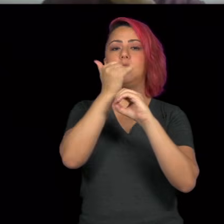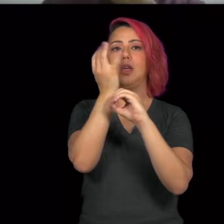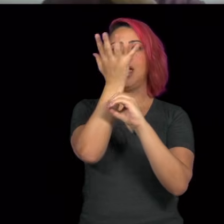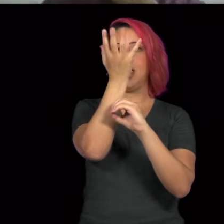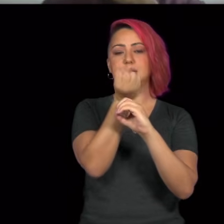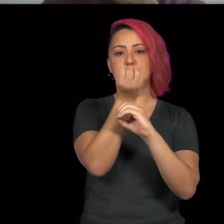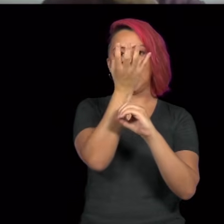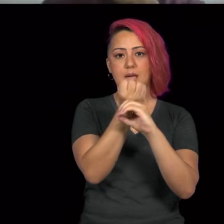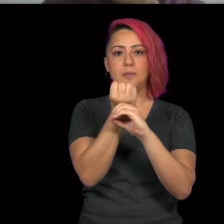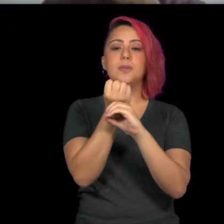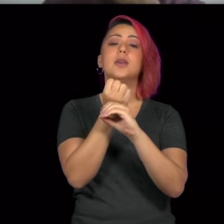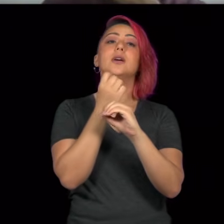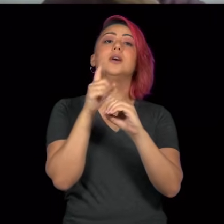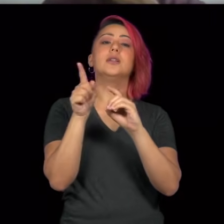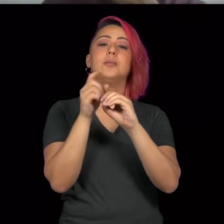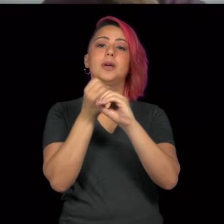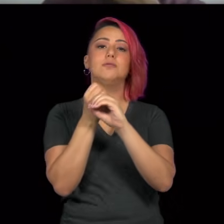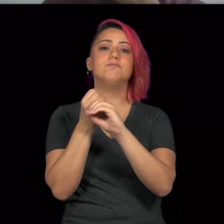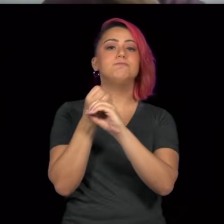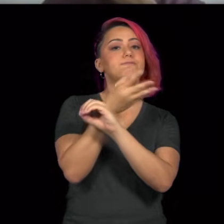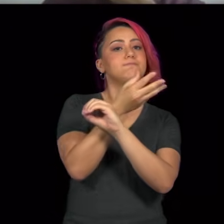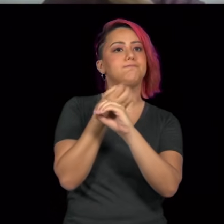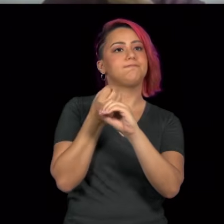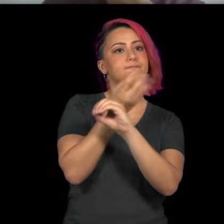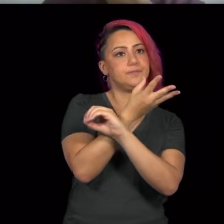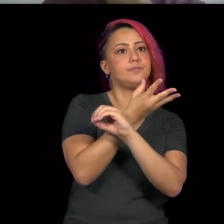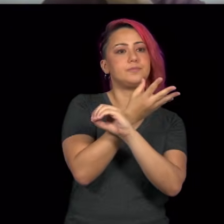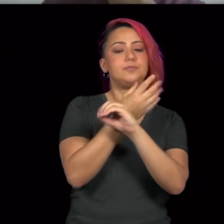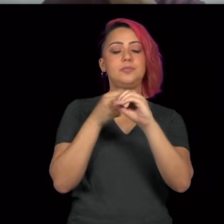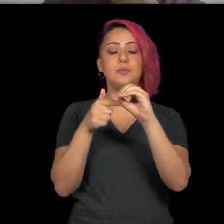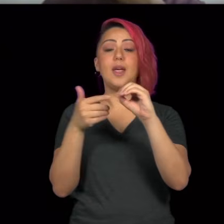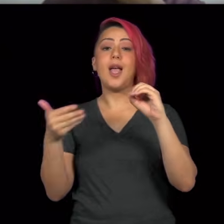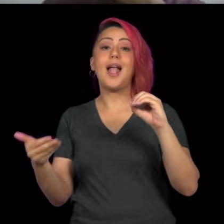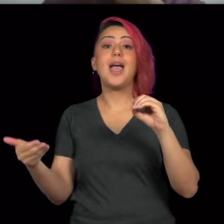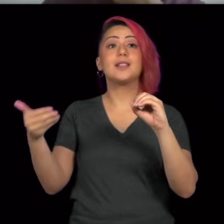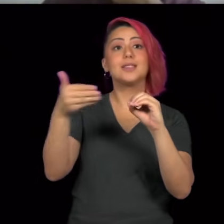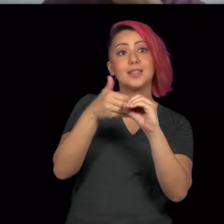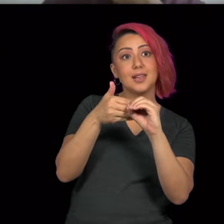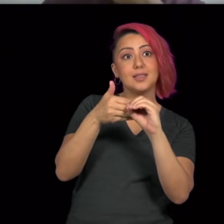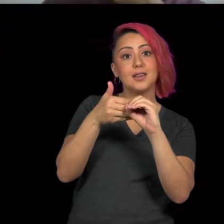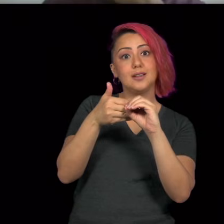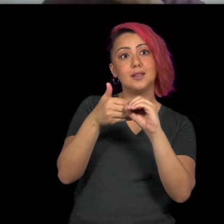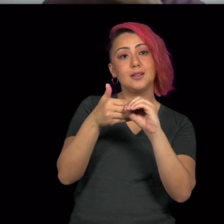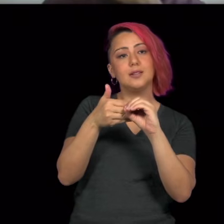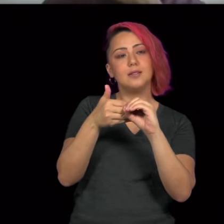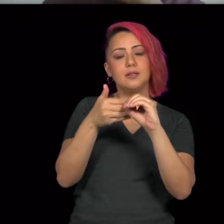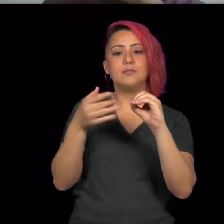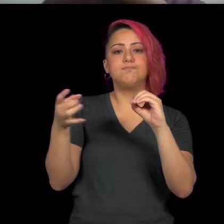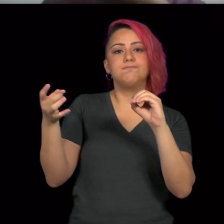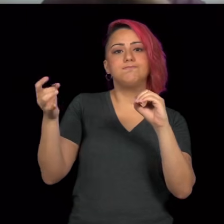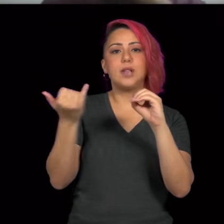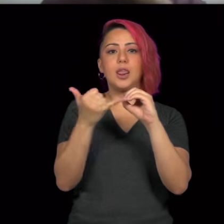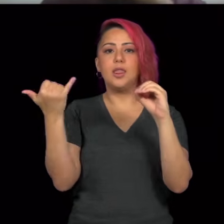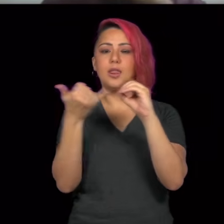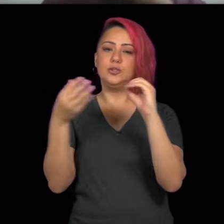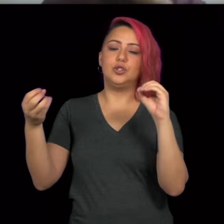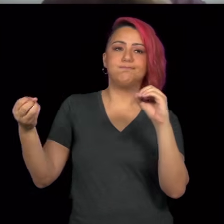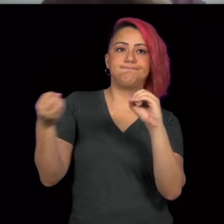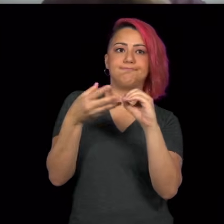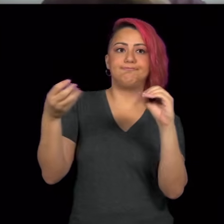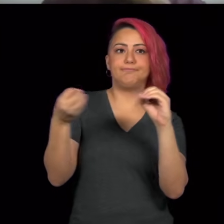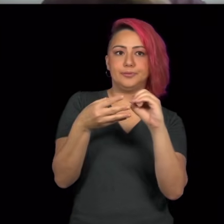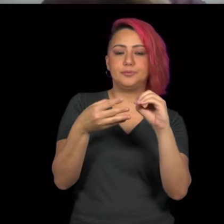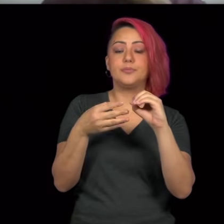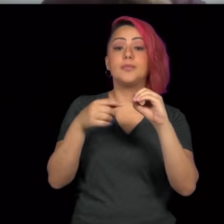a saída, o coletor do fluxo, a saída, a entrada, quando a gente vai estar ligando ou não a base,